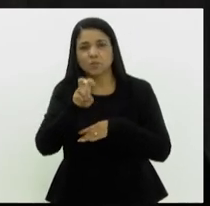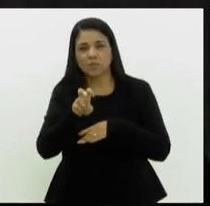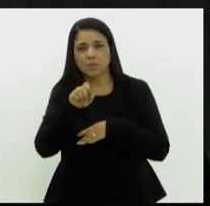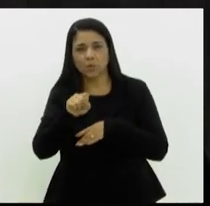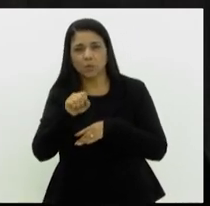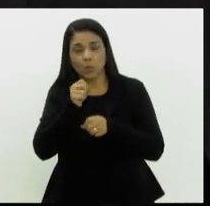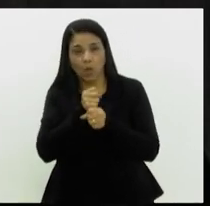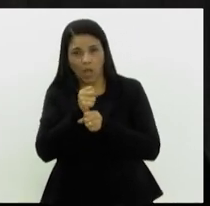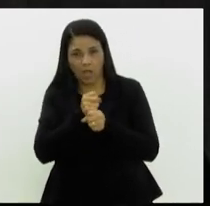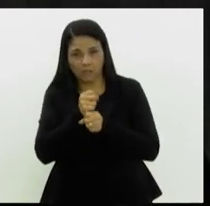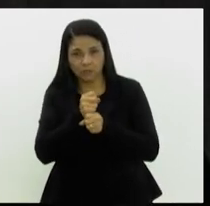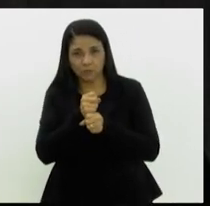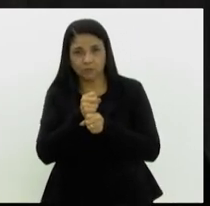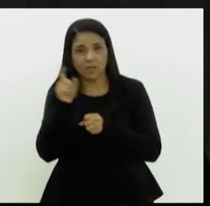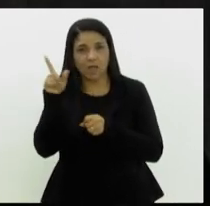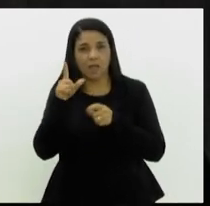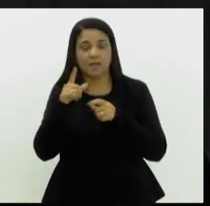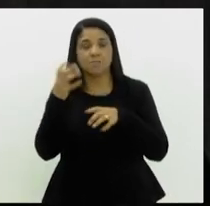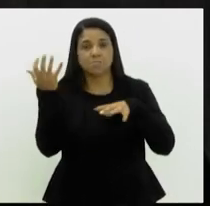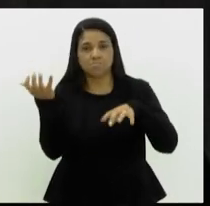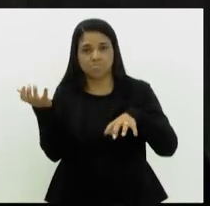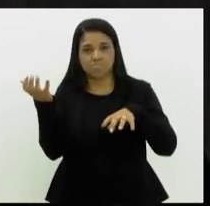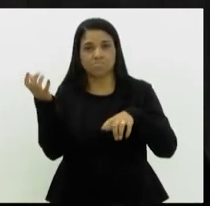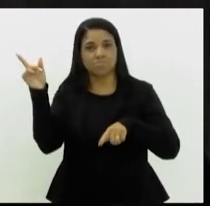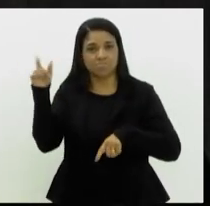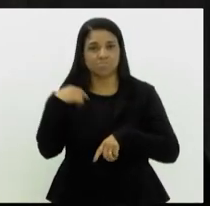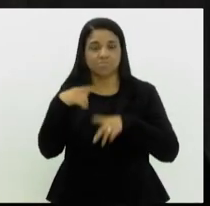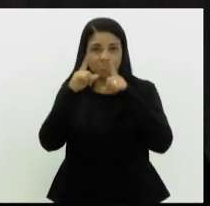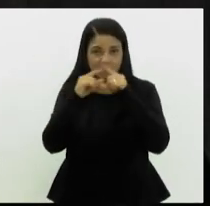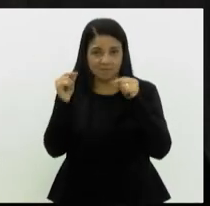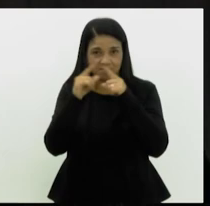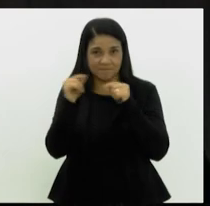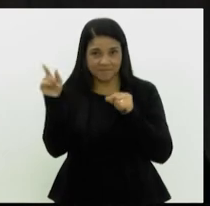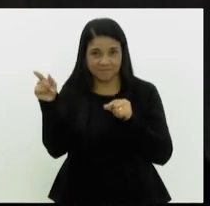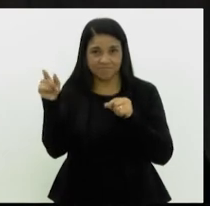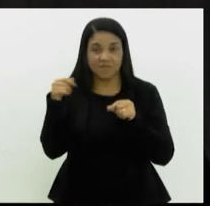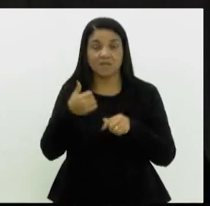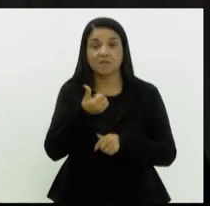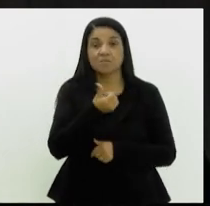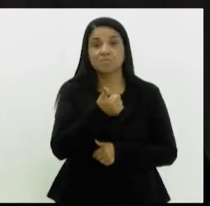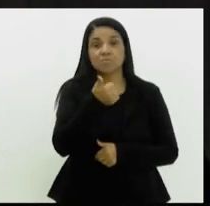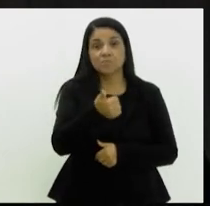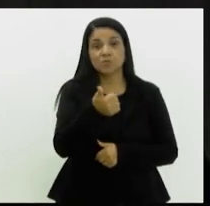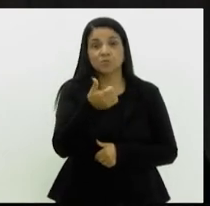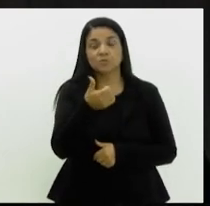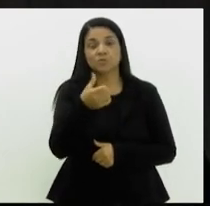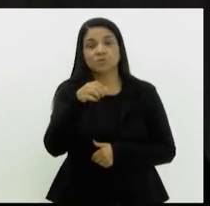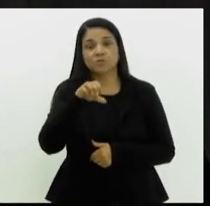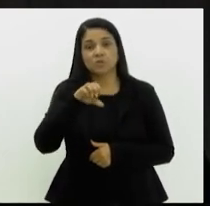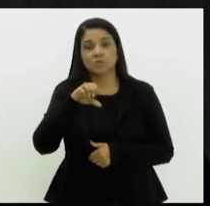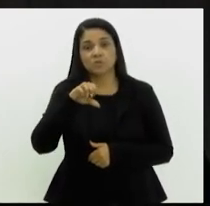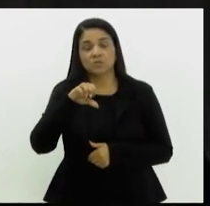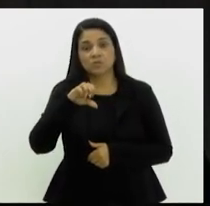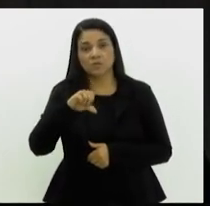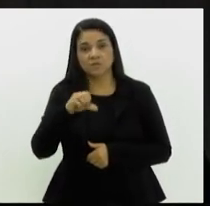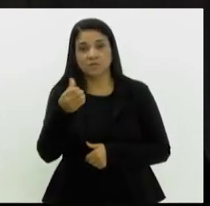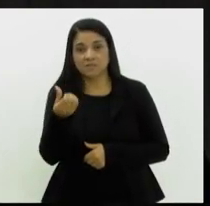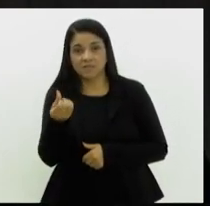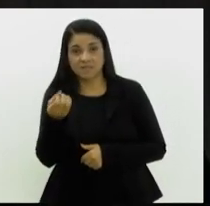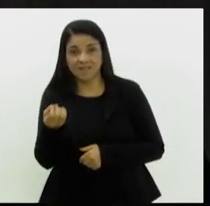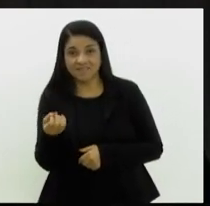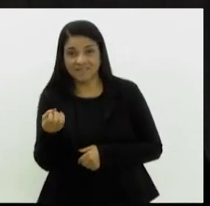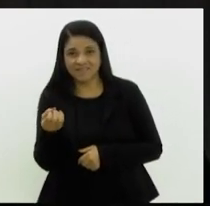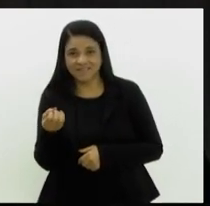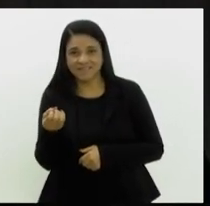Nacional em Brasília, em 1960. Ou seja, a gente olhar para a nossa história e ver o quanto que essas mulheres não